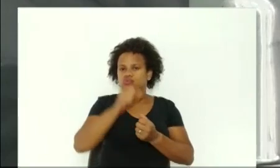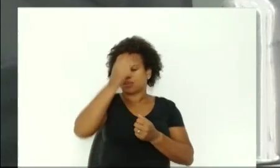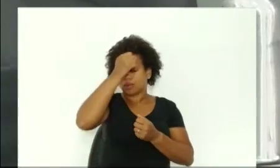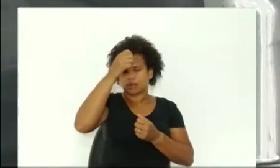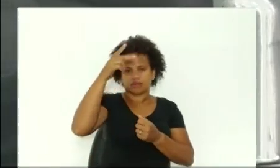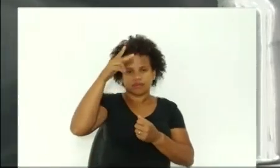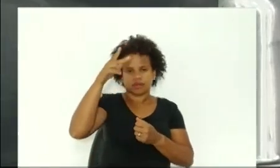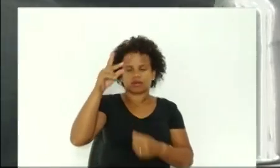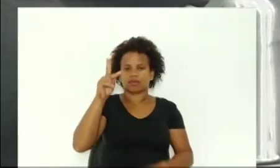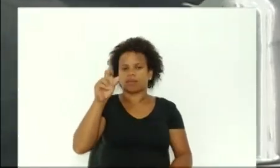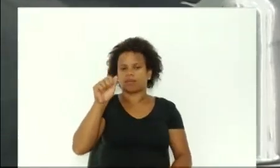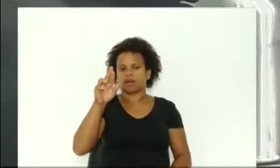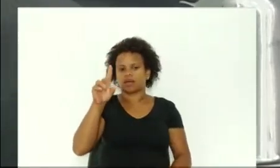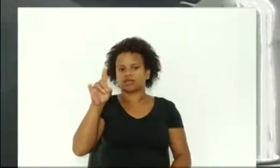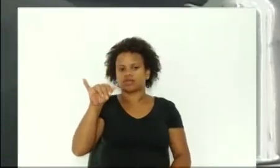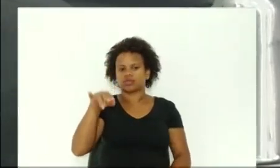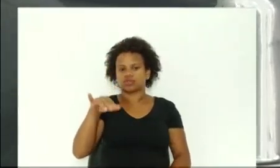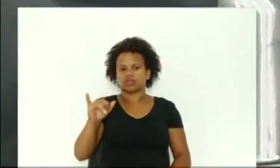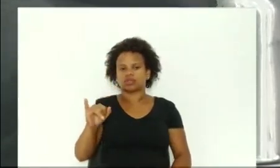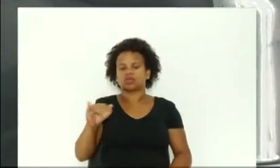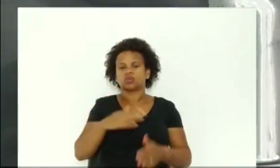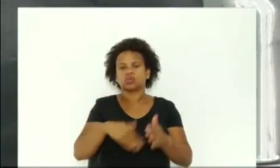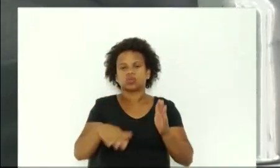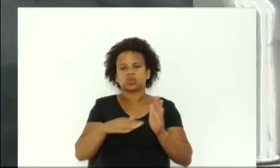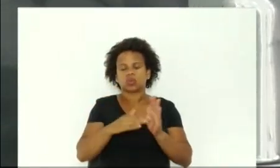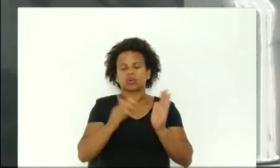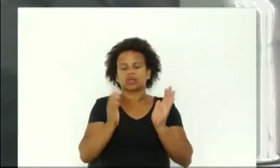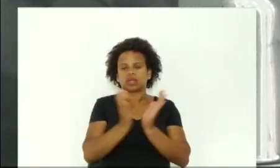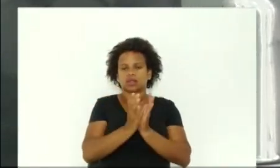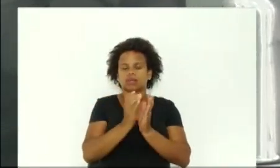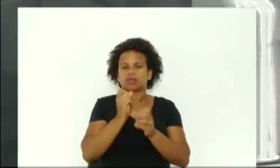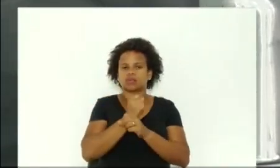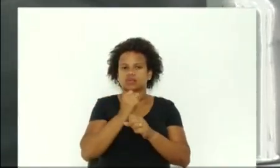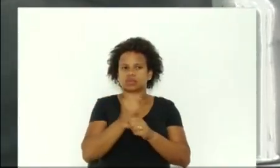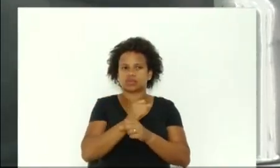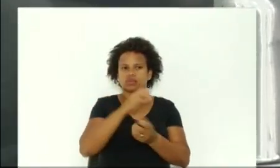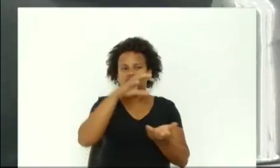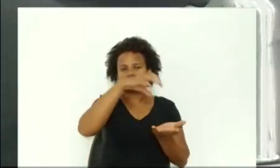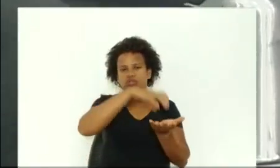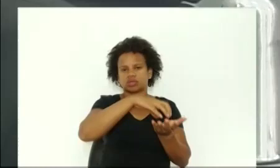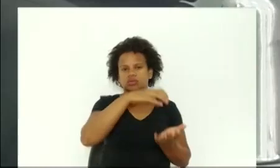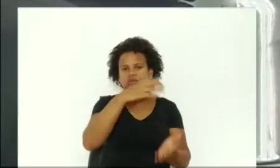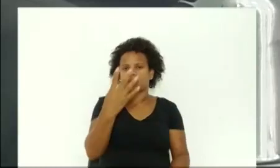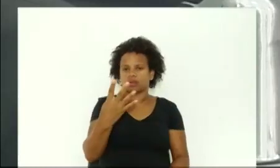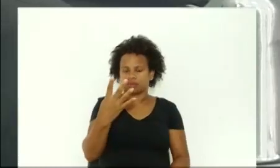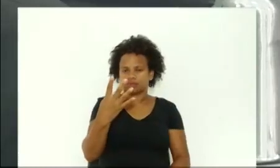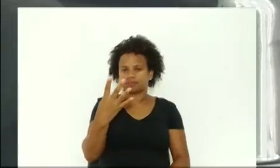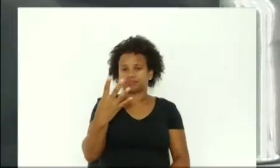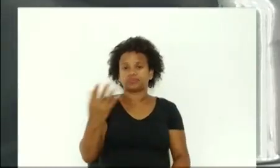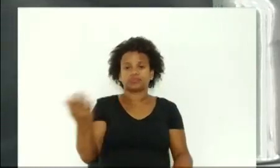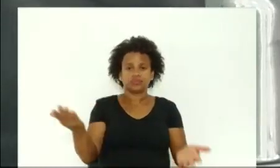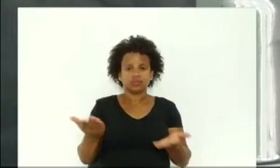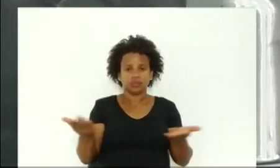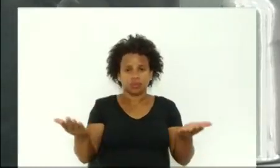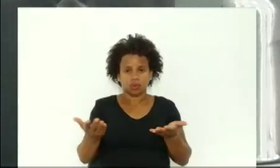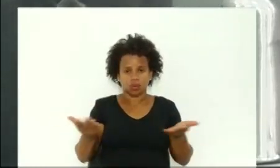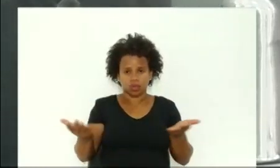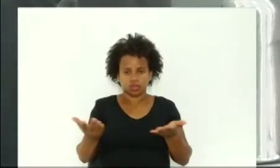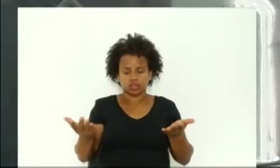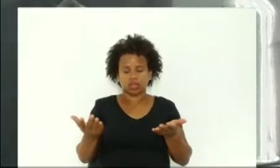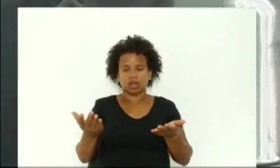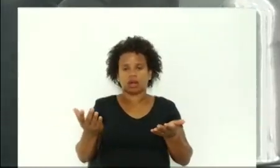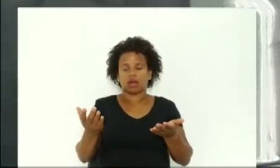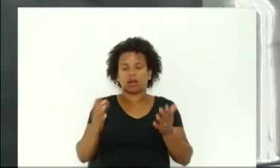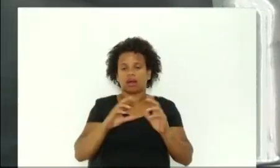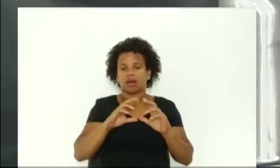toda a equipe, para a construção do Distrito 4. E hoje a Câmara Municipal, né,